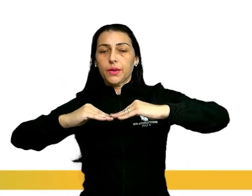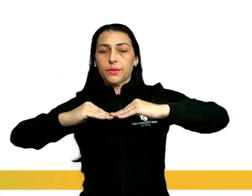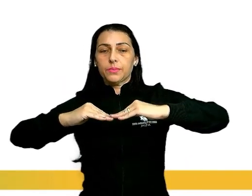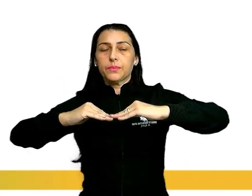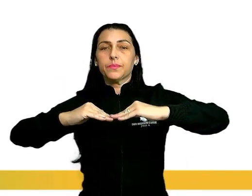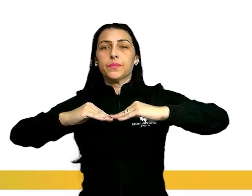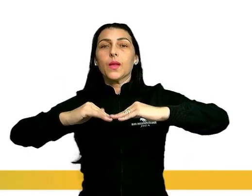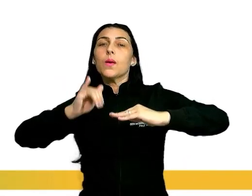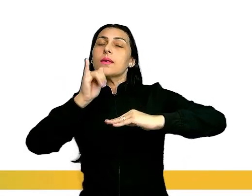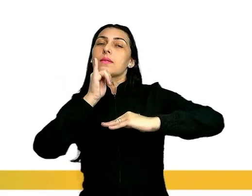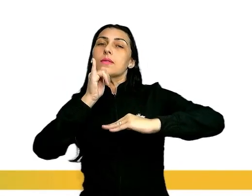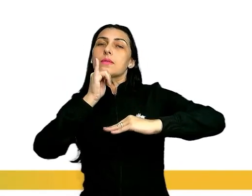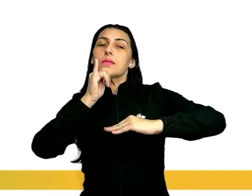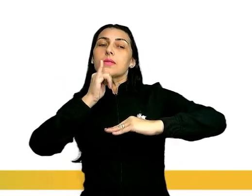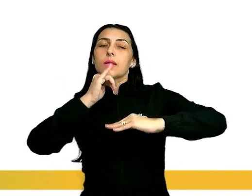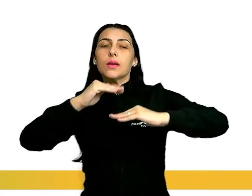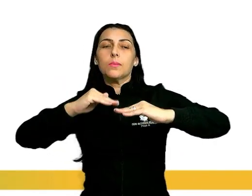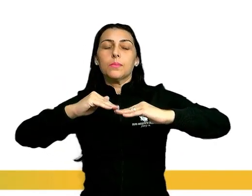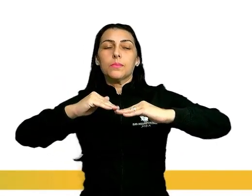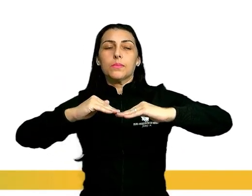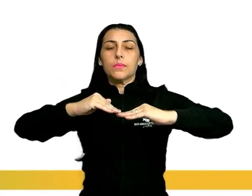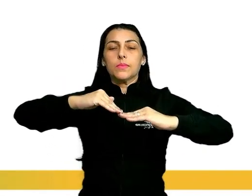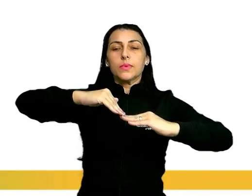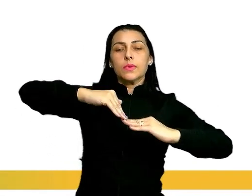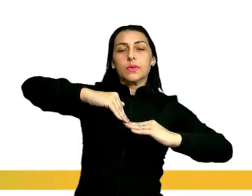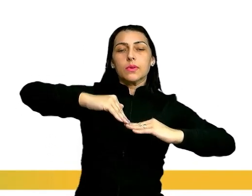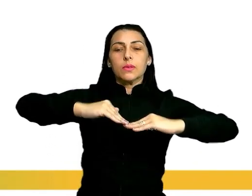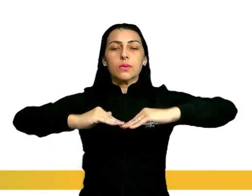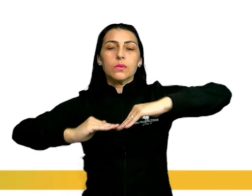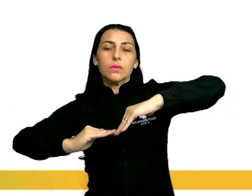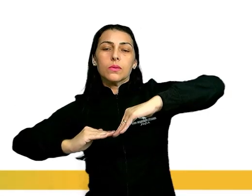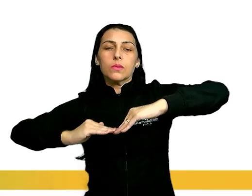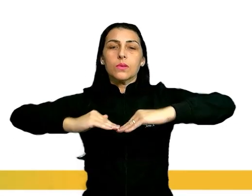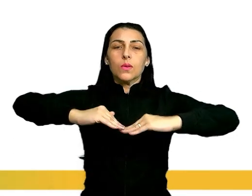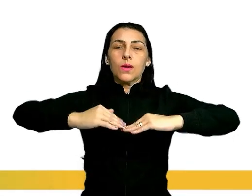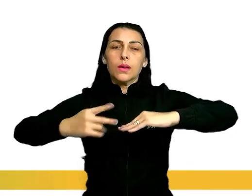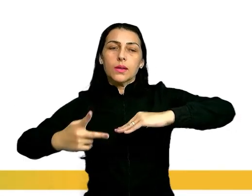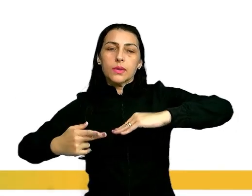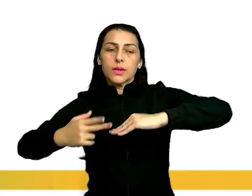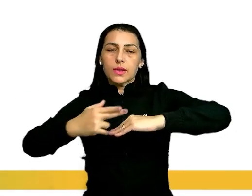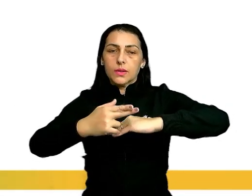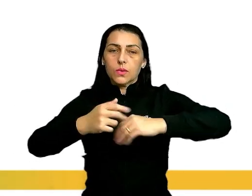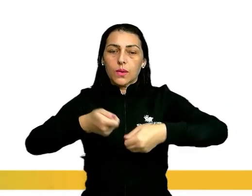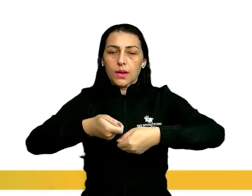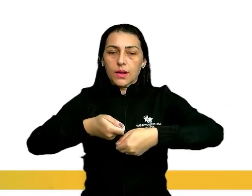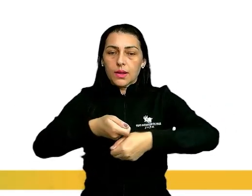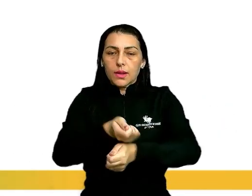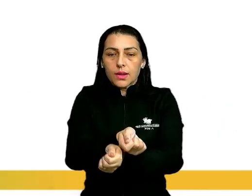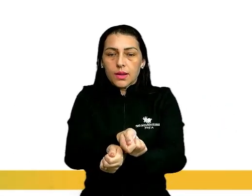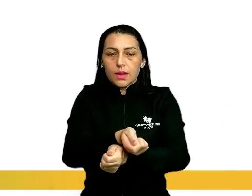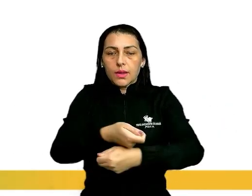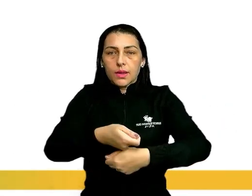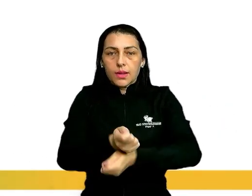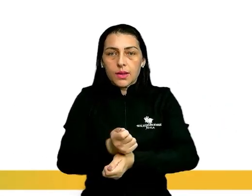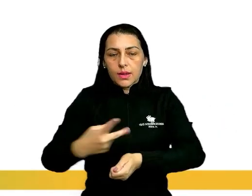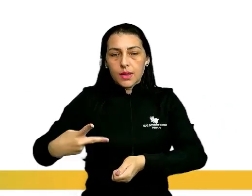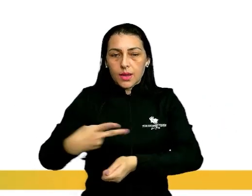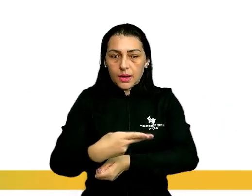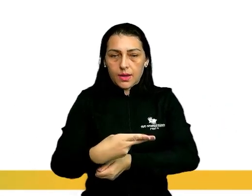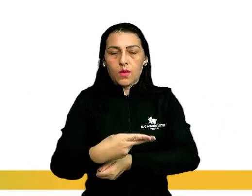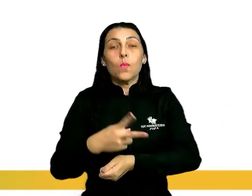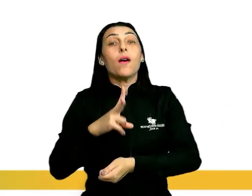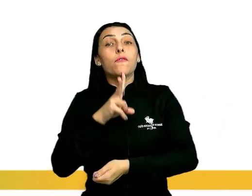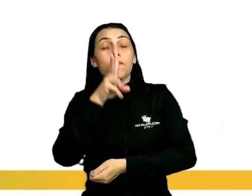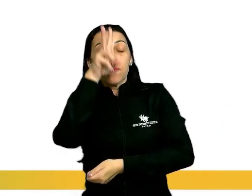então um exemplo dessa alavanca são as gangorras tesoura e alicate são exemplos onde você vai aplicar